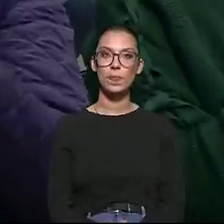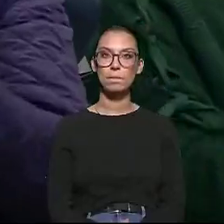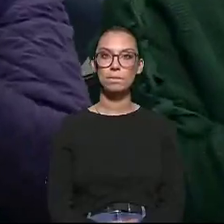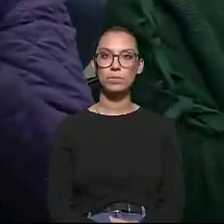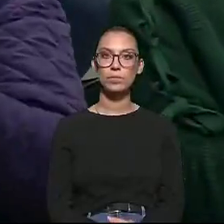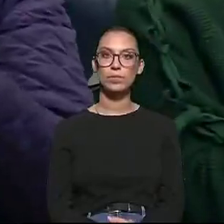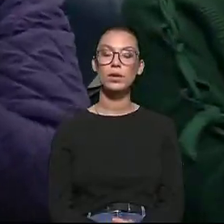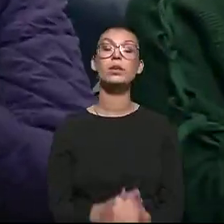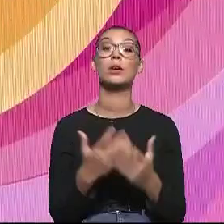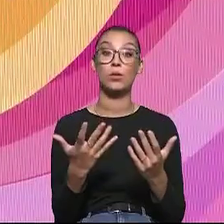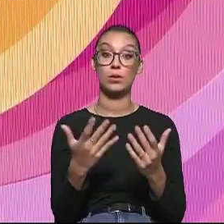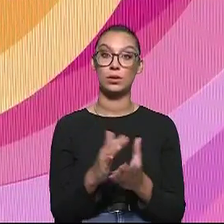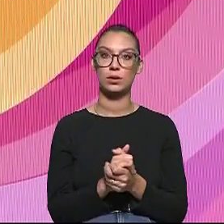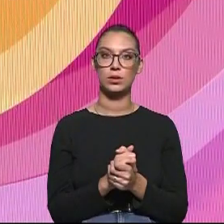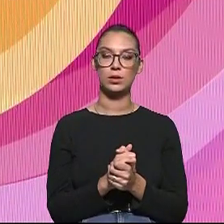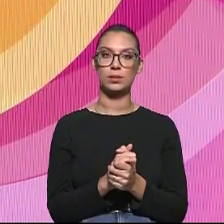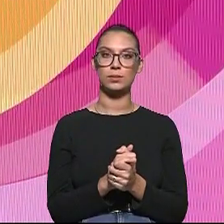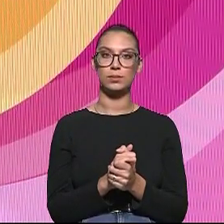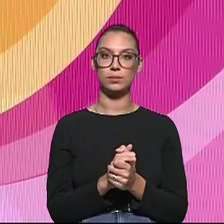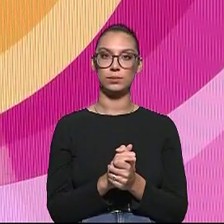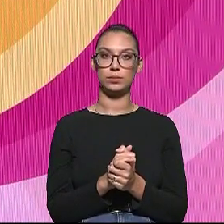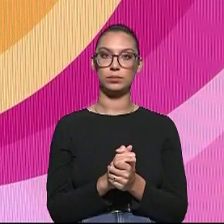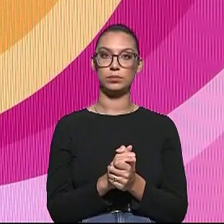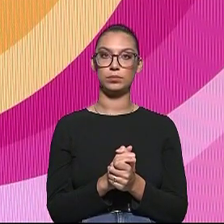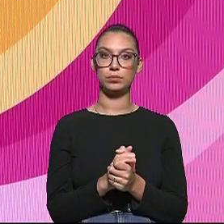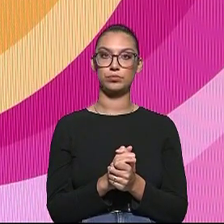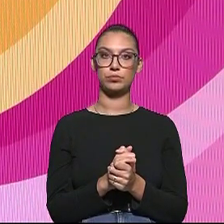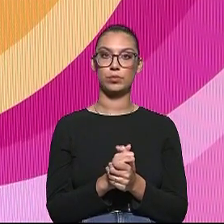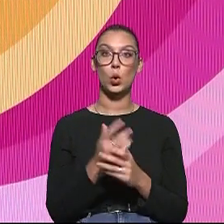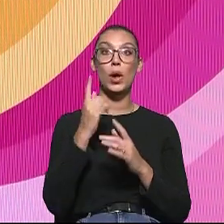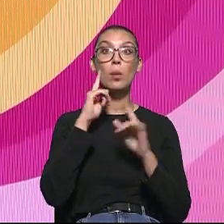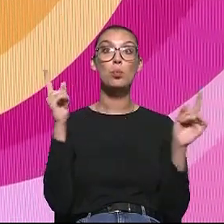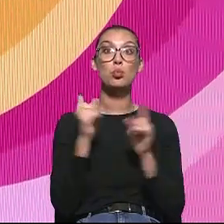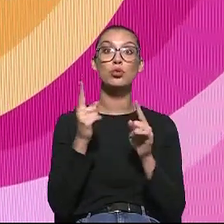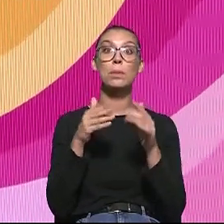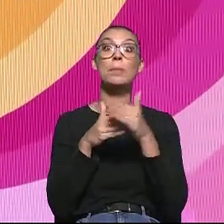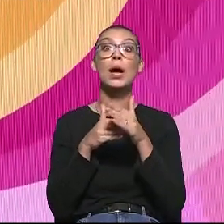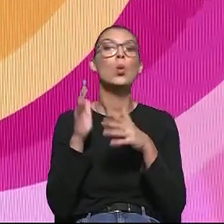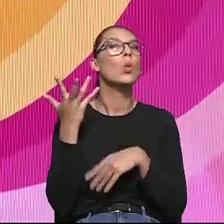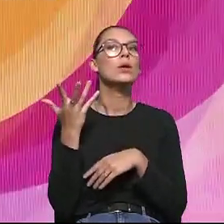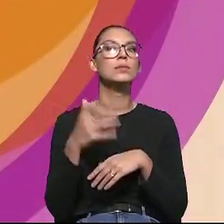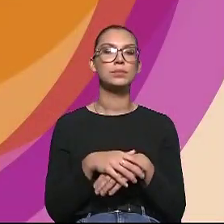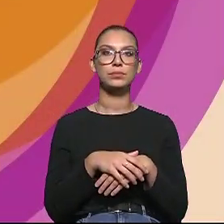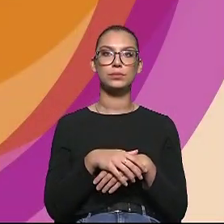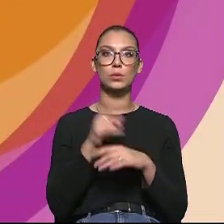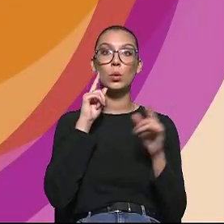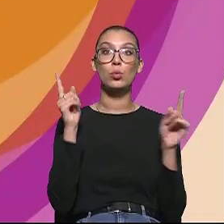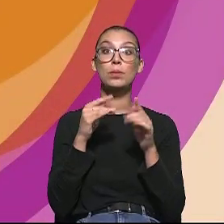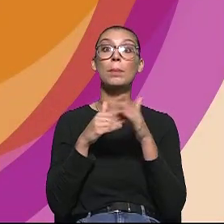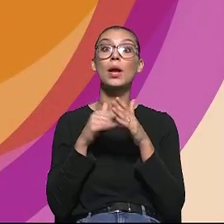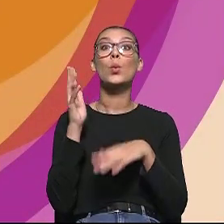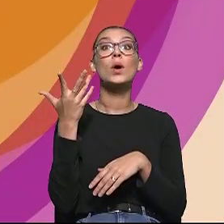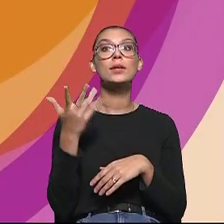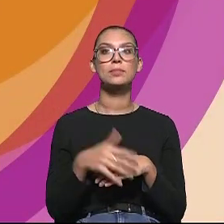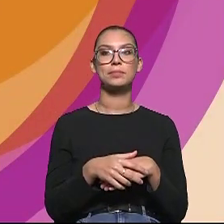E agora é o quando a música para. Quando a música